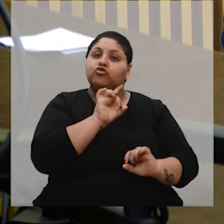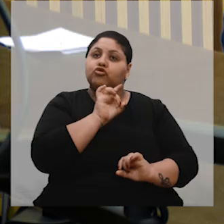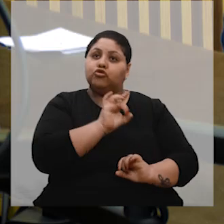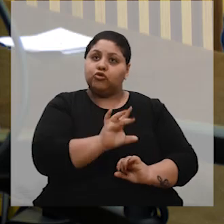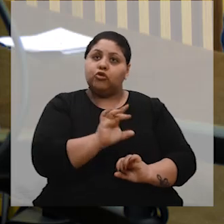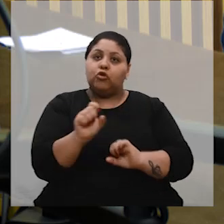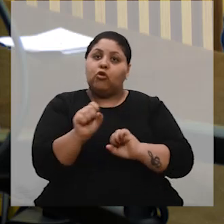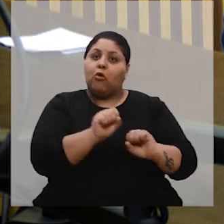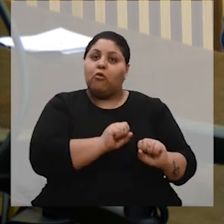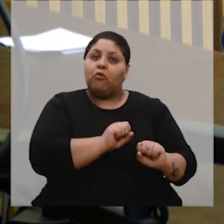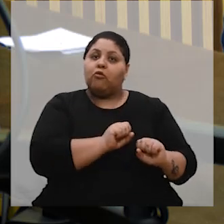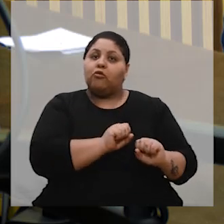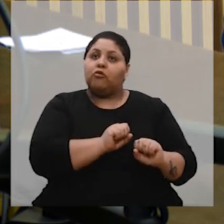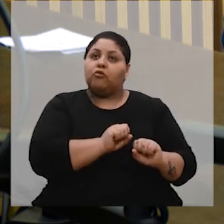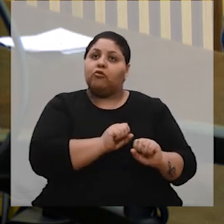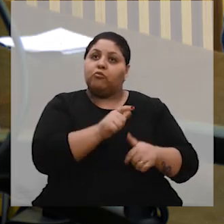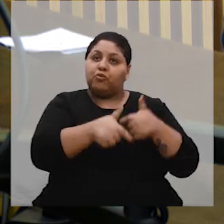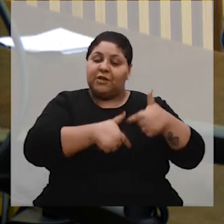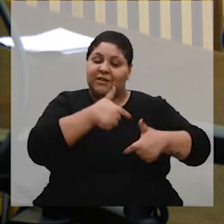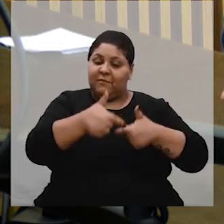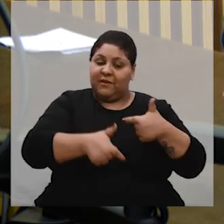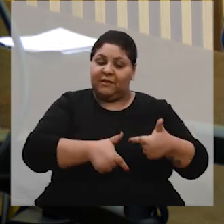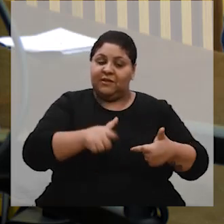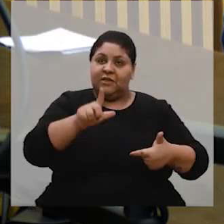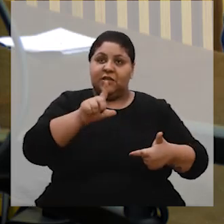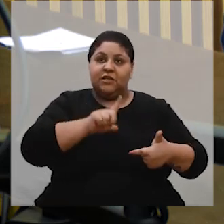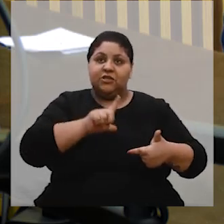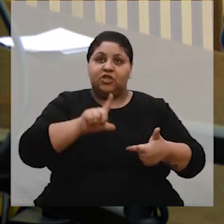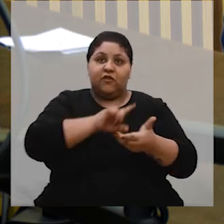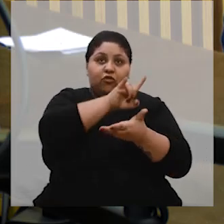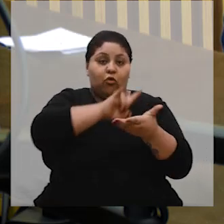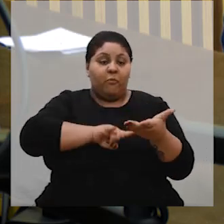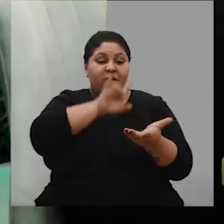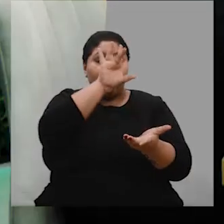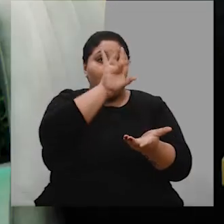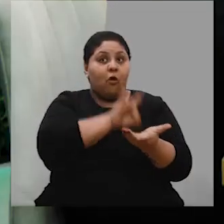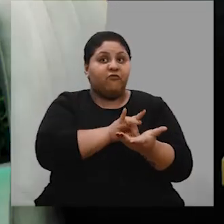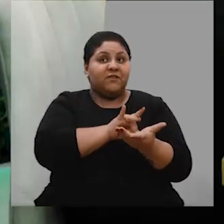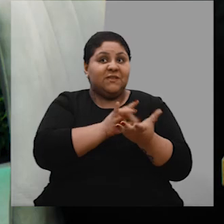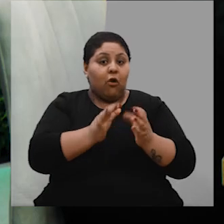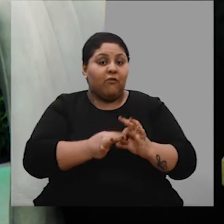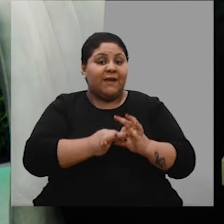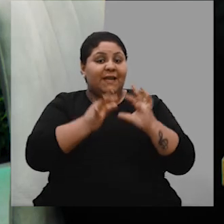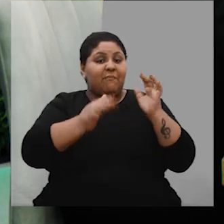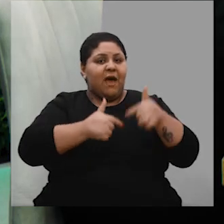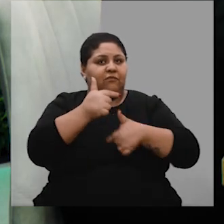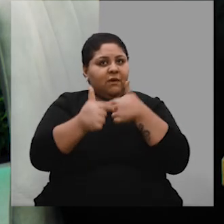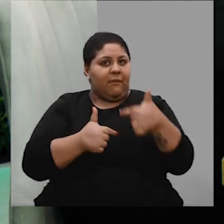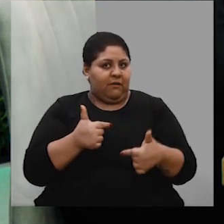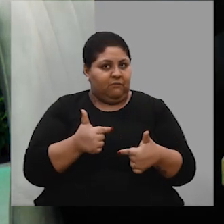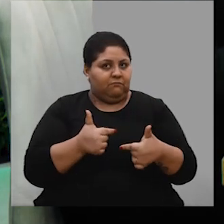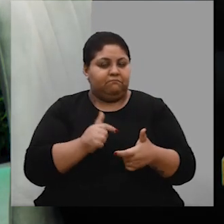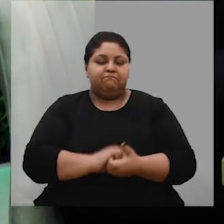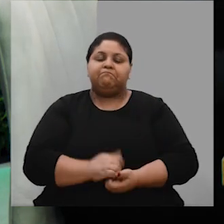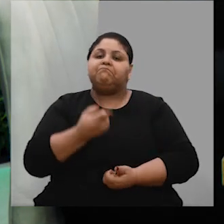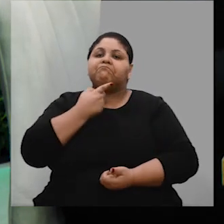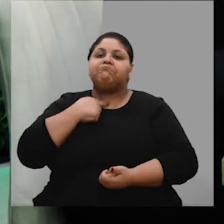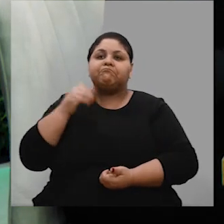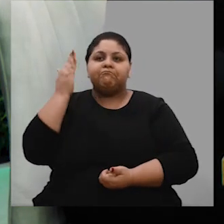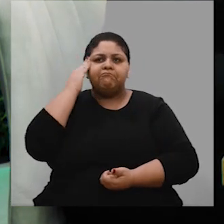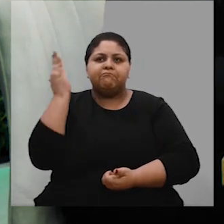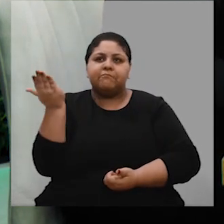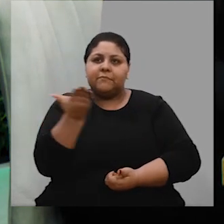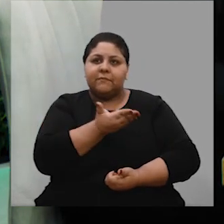né? só poderia estar funcionando na vigência desse alvará atualizado, né? Exatamente. Gostaria de